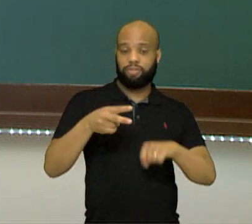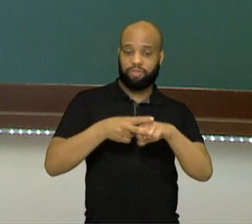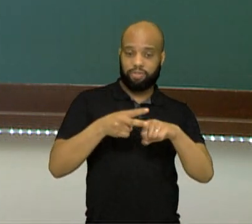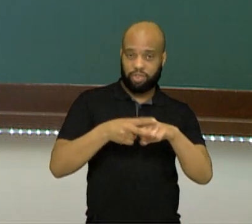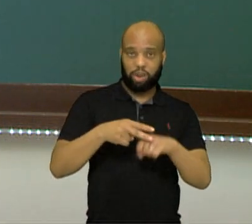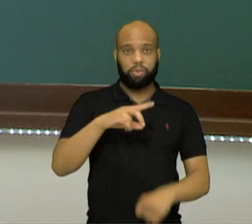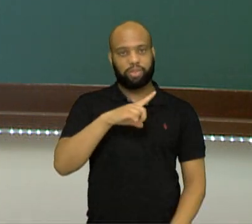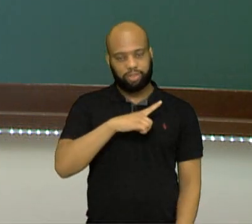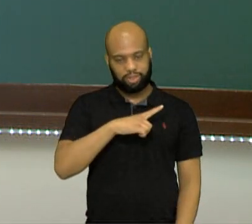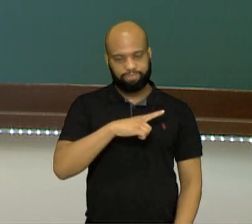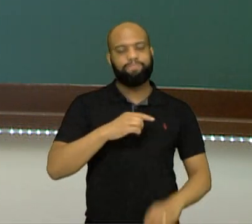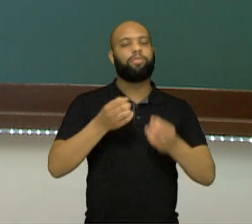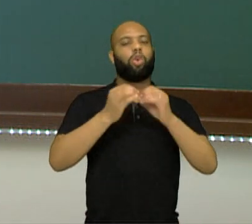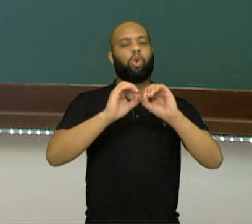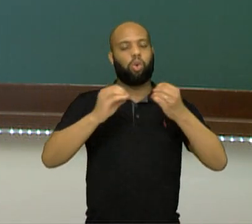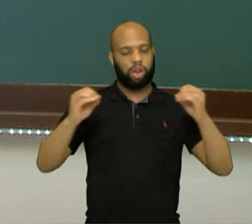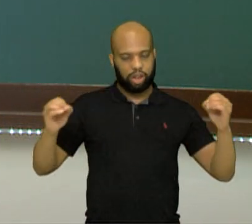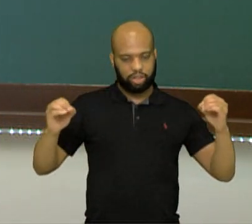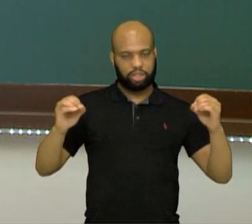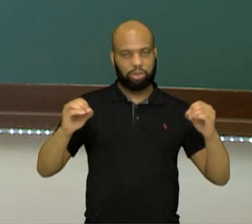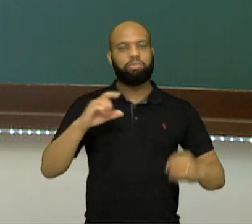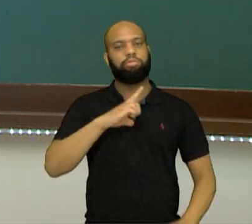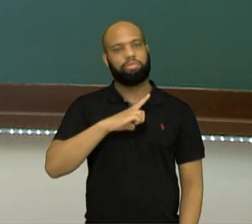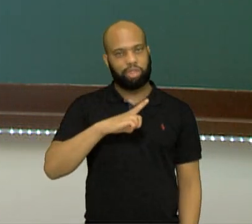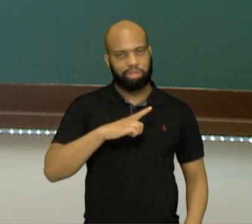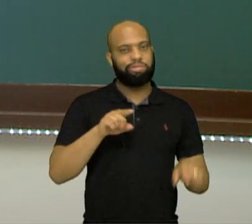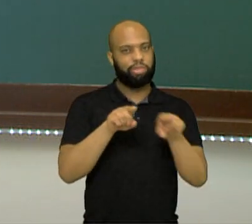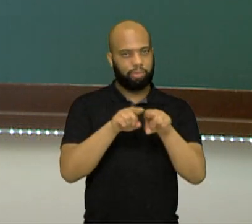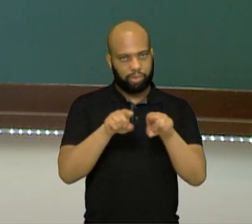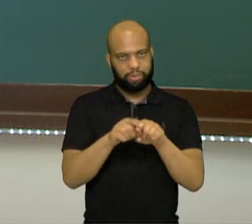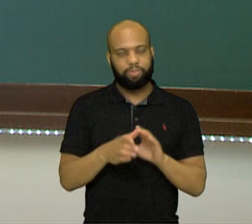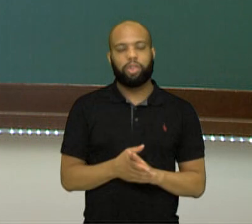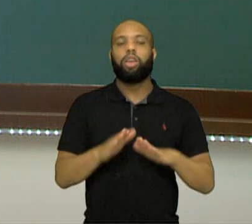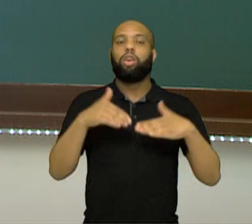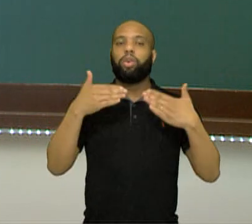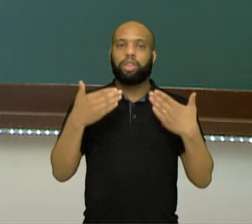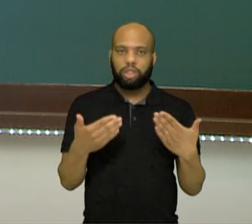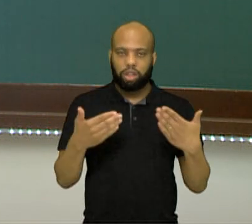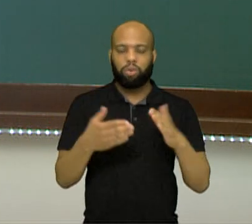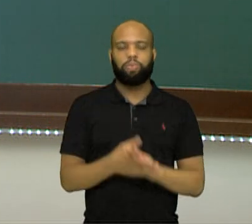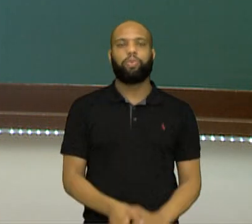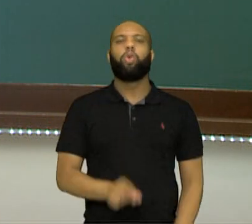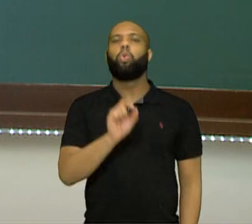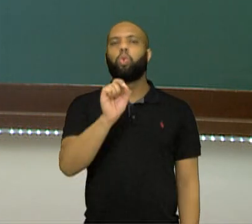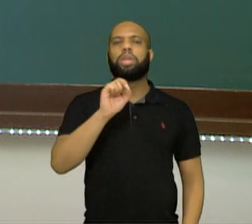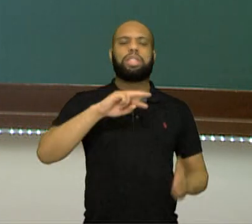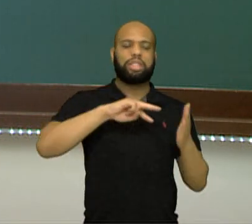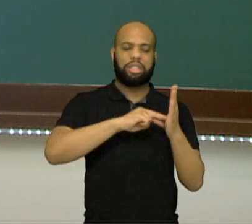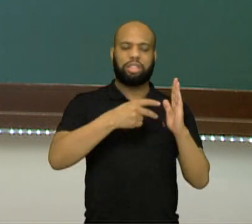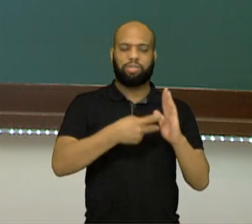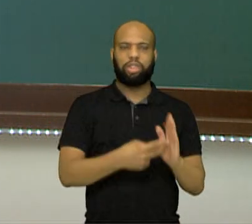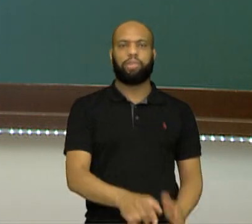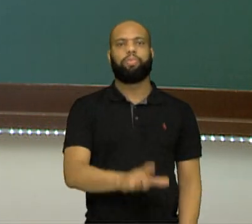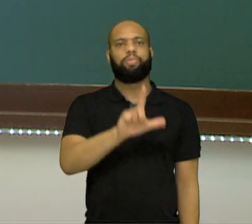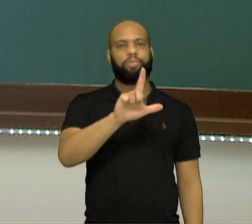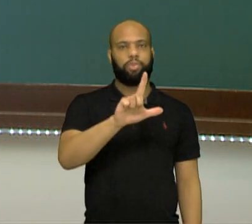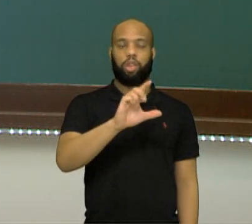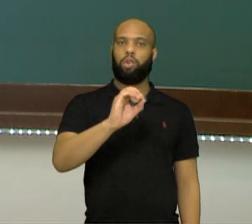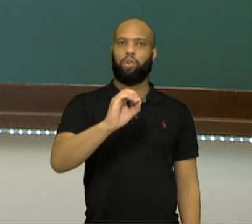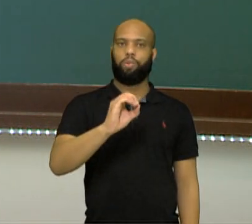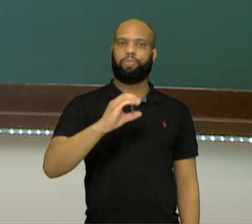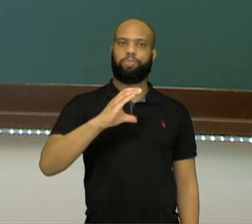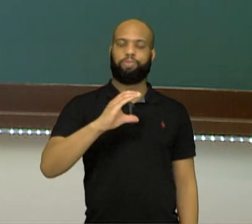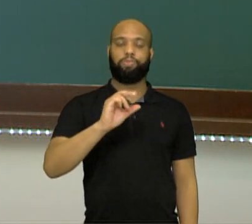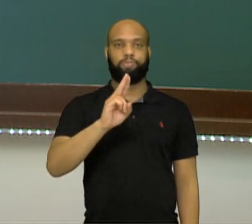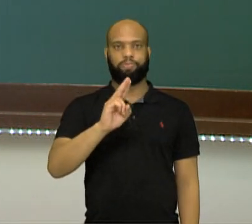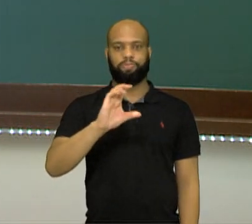A quantidade de verbos ou locuções verbais, lembre-se de que locuções verbais